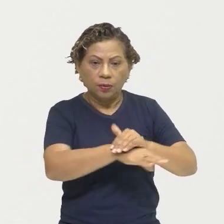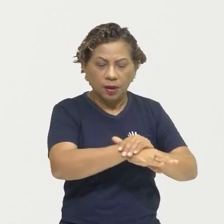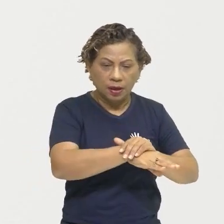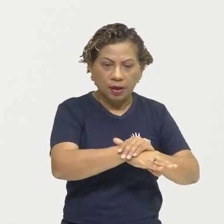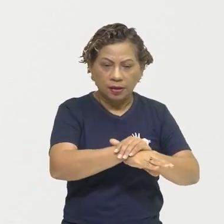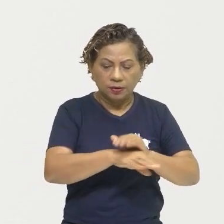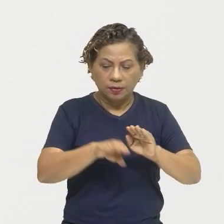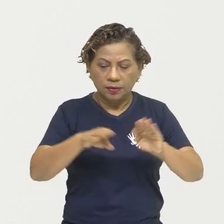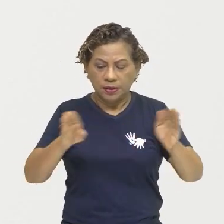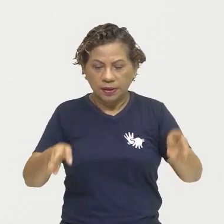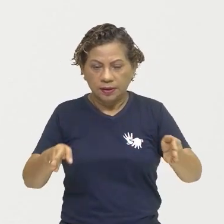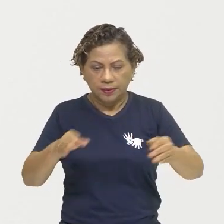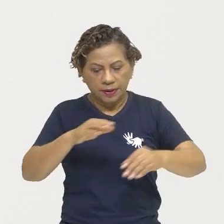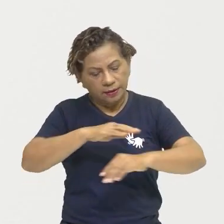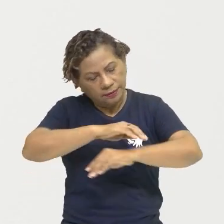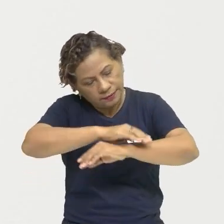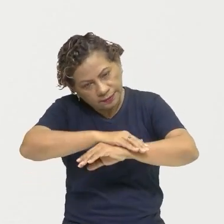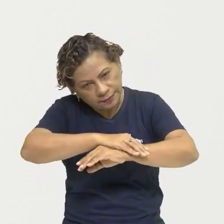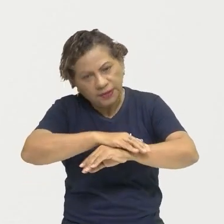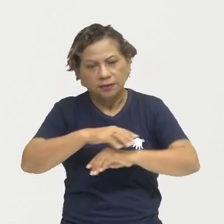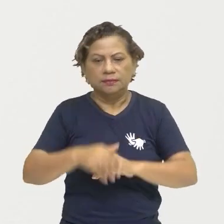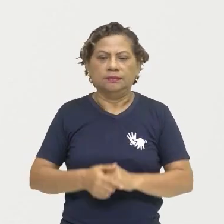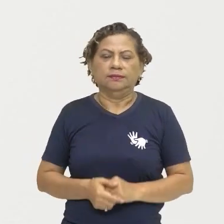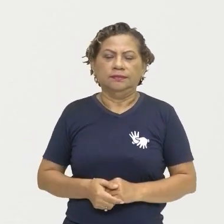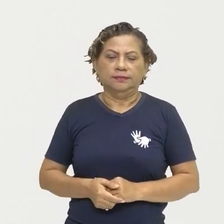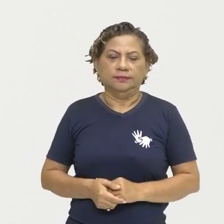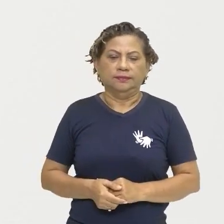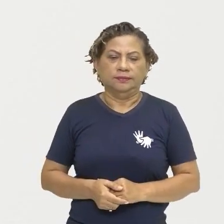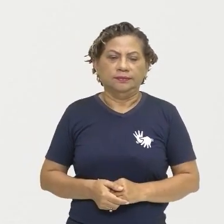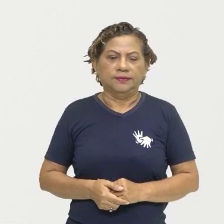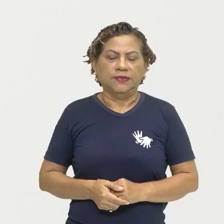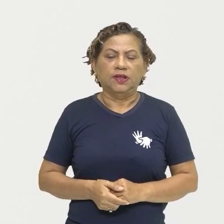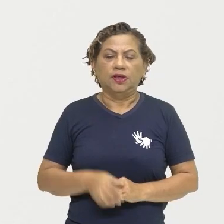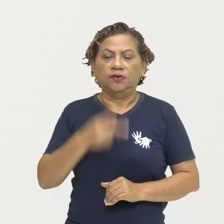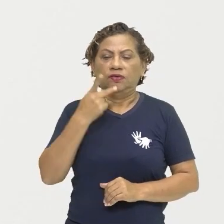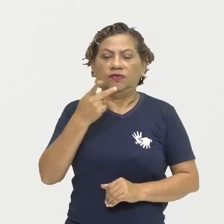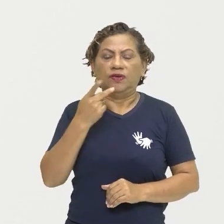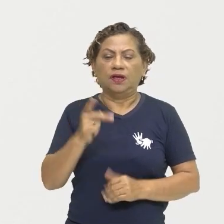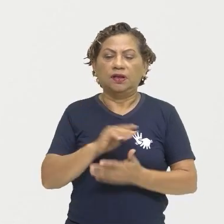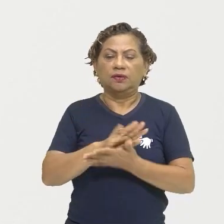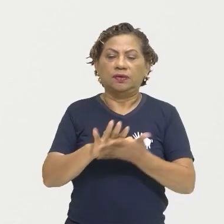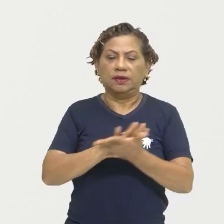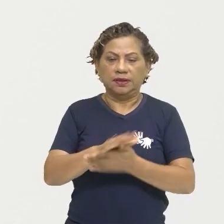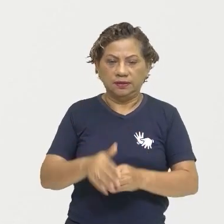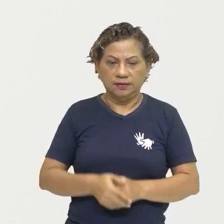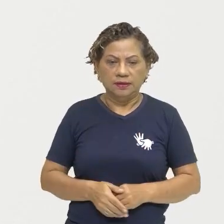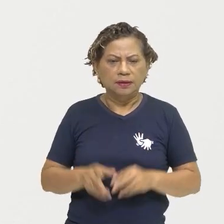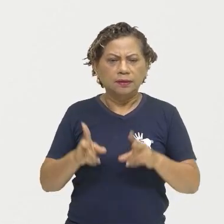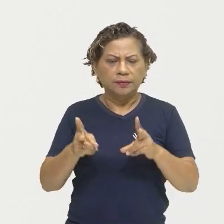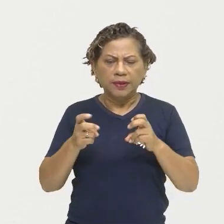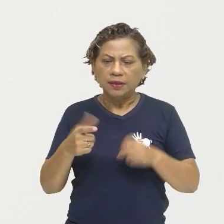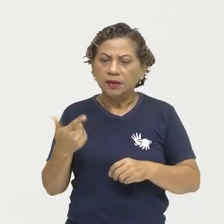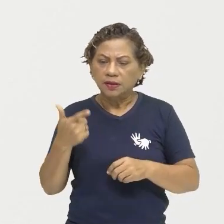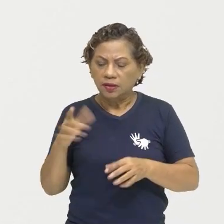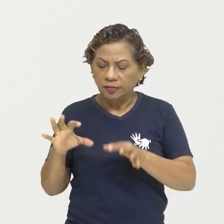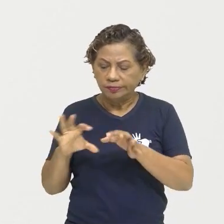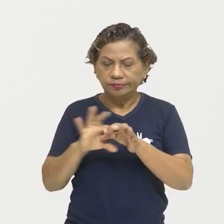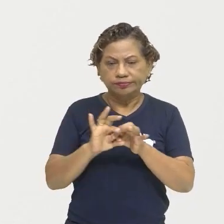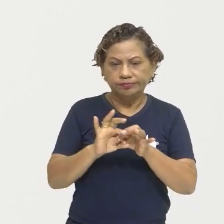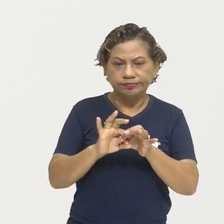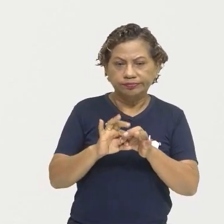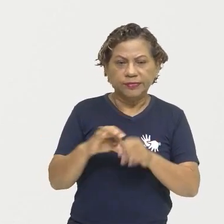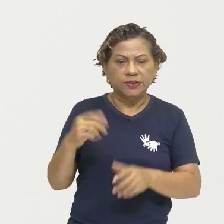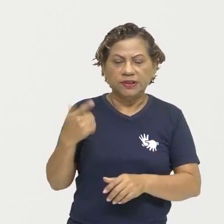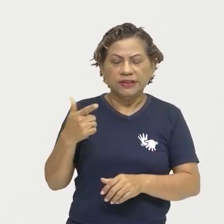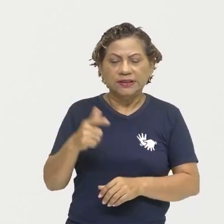Veja, aqui eu tenho orações coordenadas assindéticas. Eu não tenho conjunções ligando. Então lembre-se